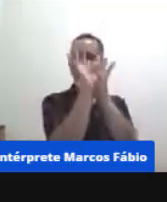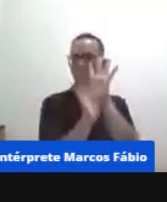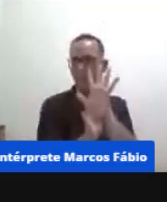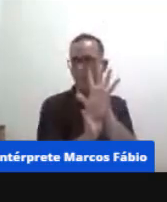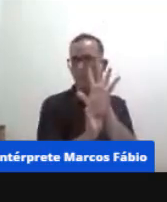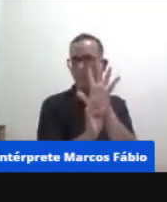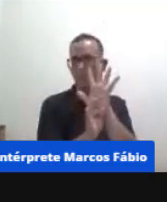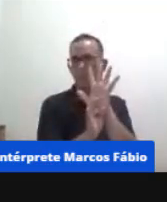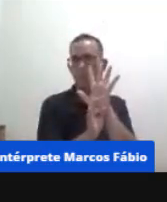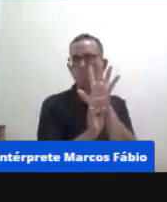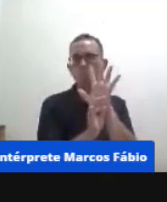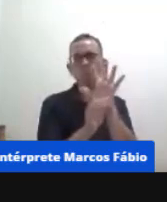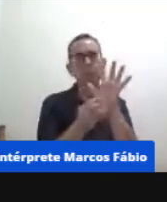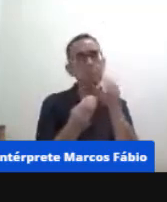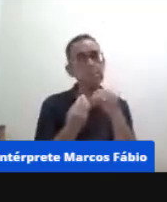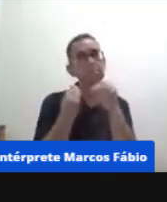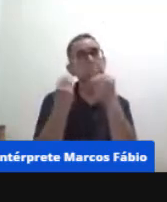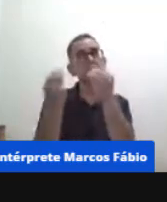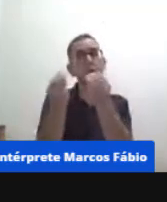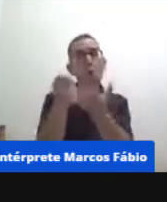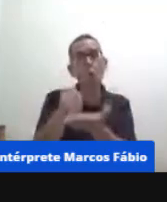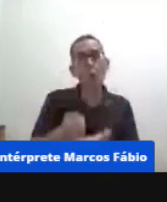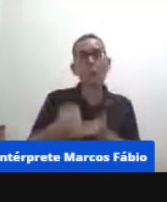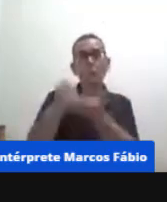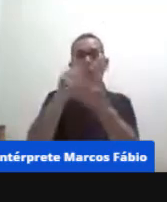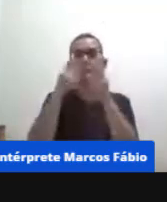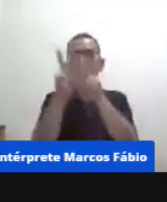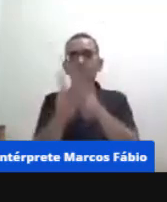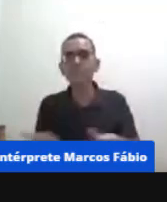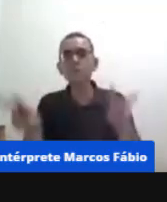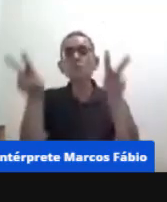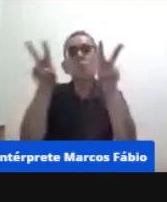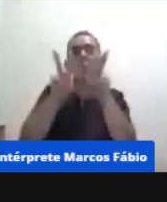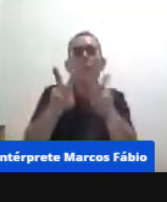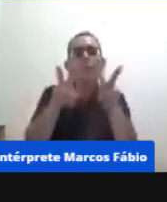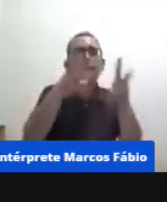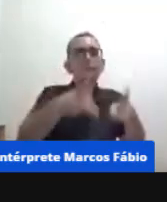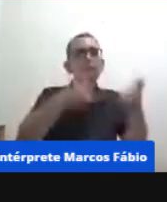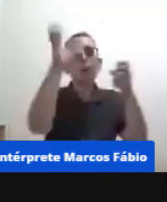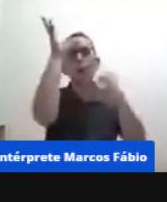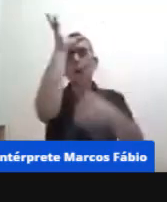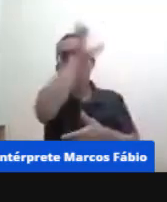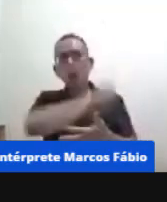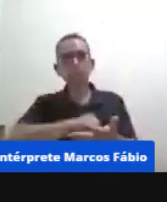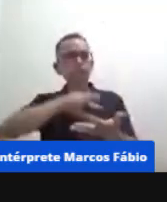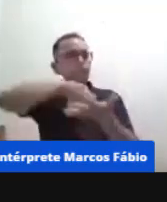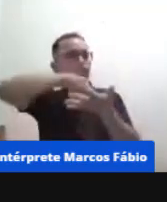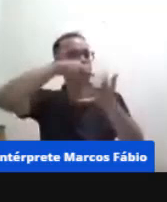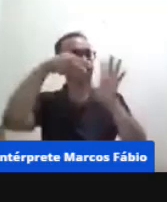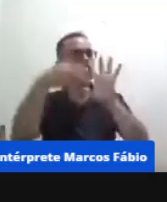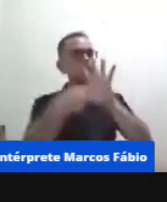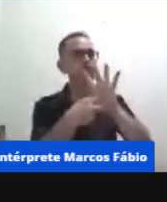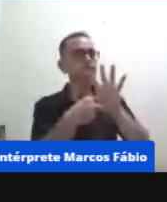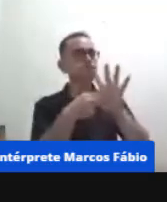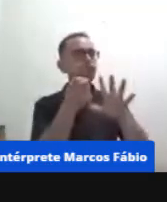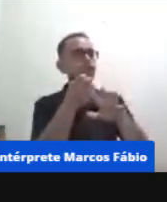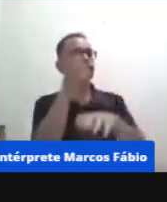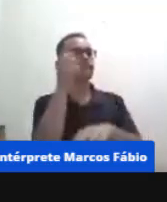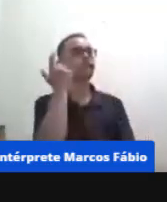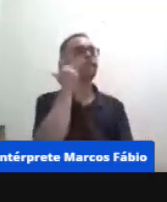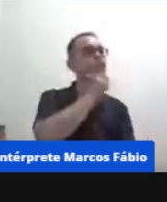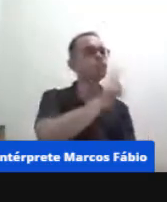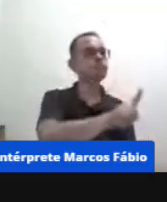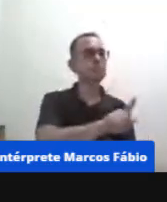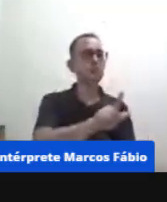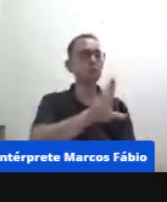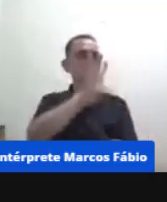proponho para essa criança o apoio visual, tornando um aprendizado muito mais significativo, muito mais funcional, muito